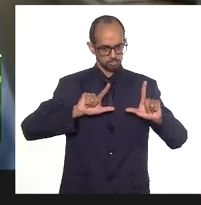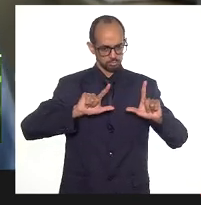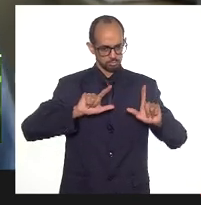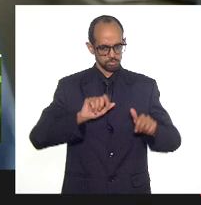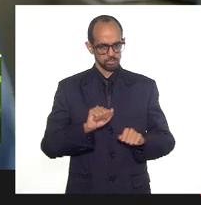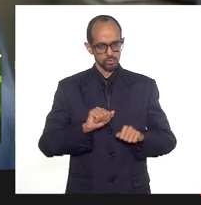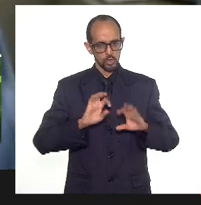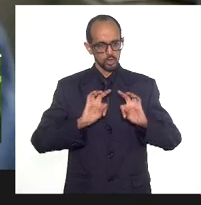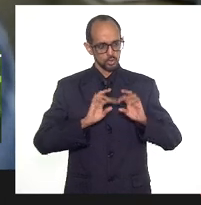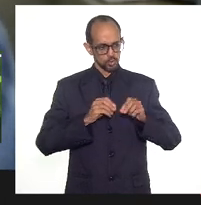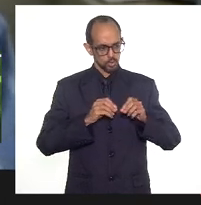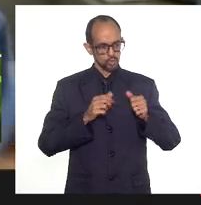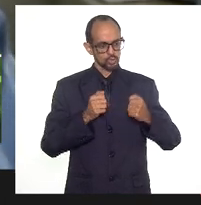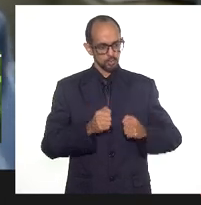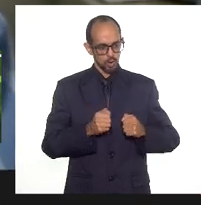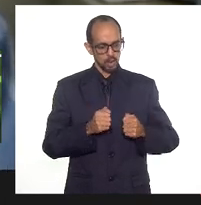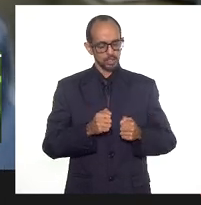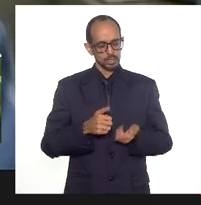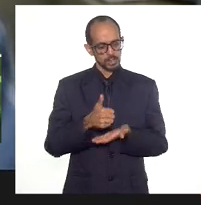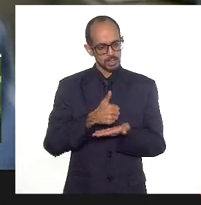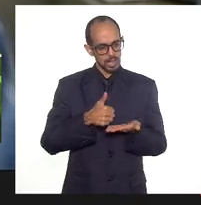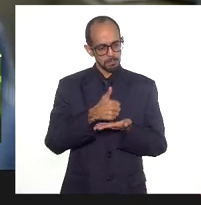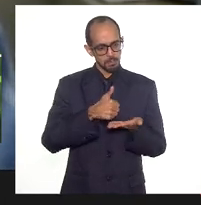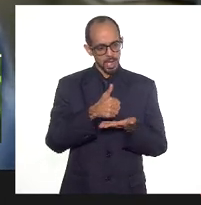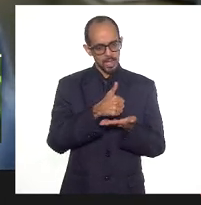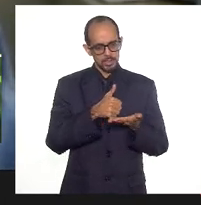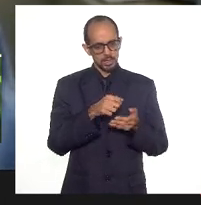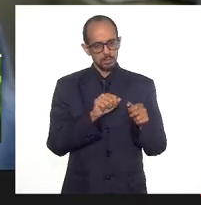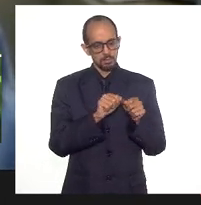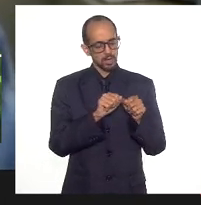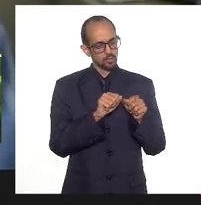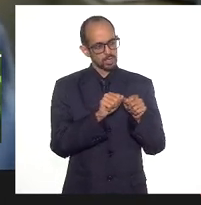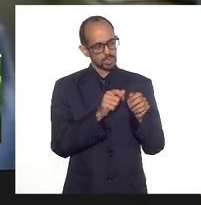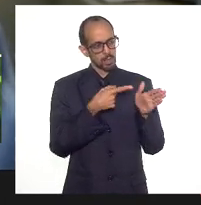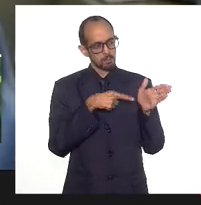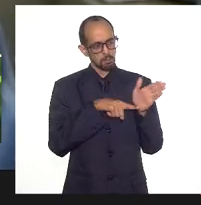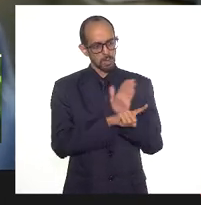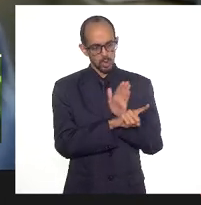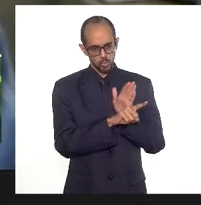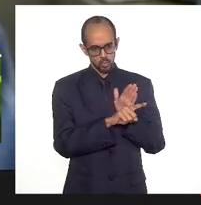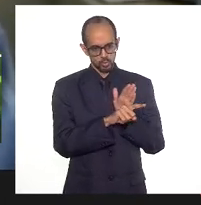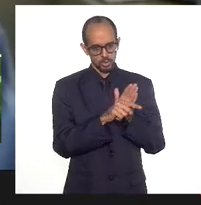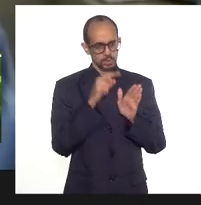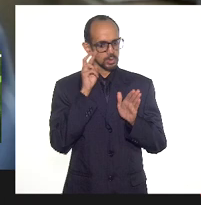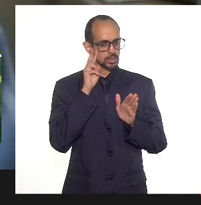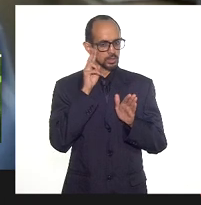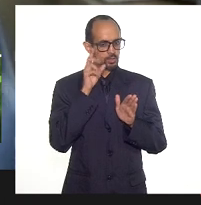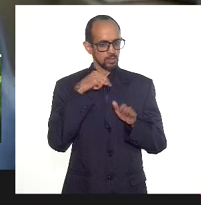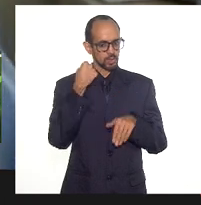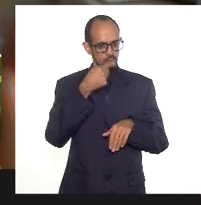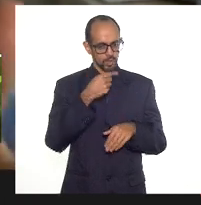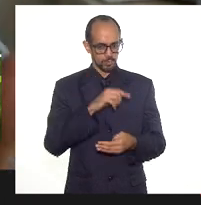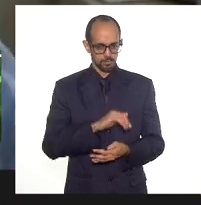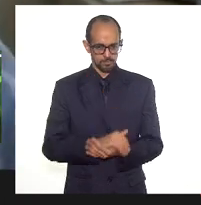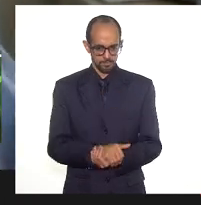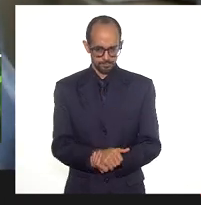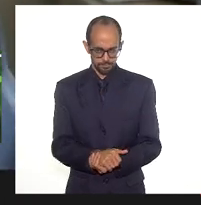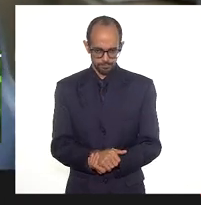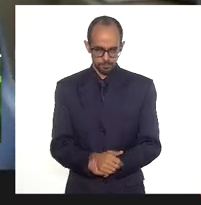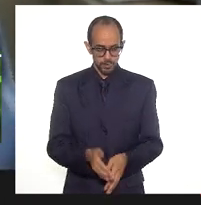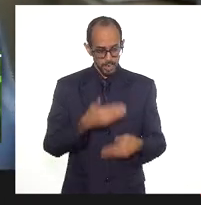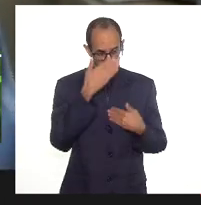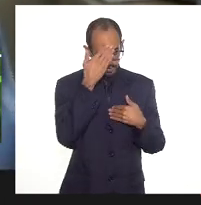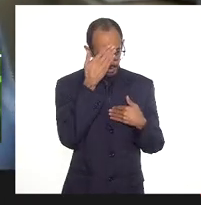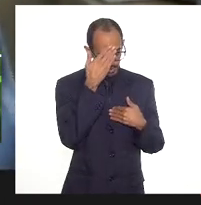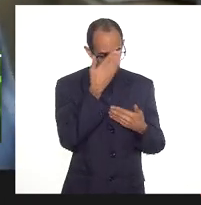todos poderão se embasar para fazer os questionamentos na próxima segunda-feira. Estou lhe